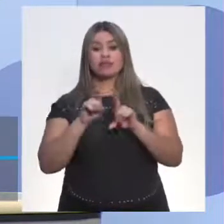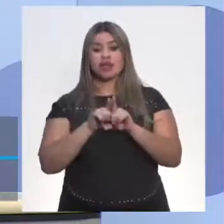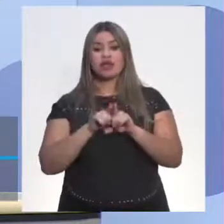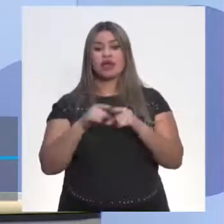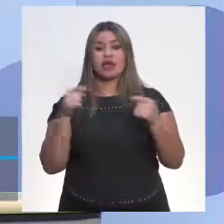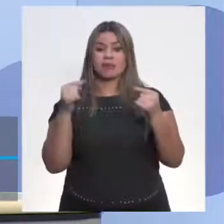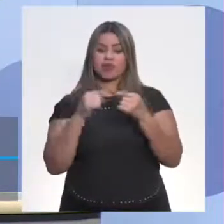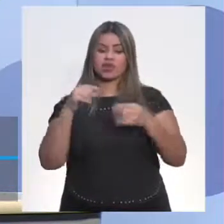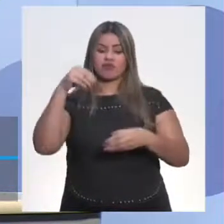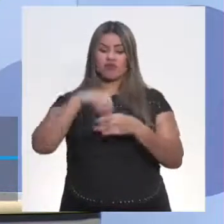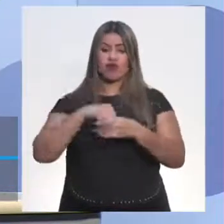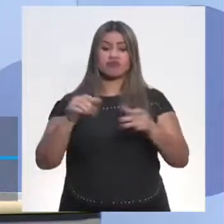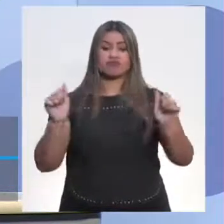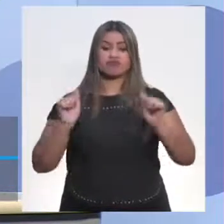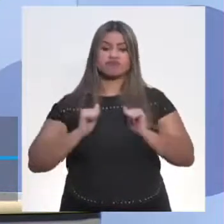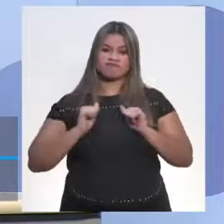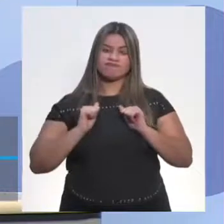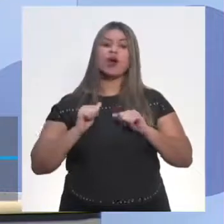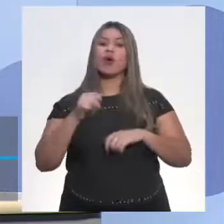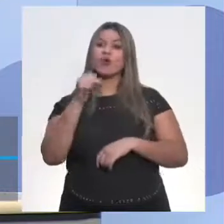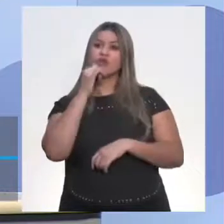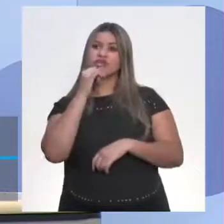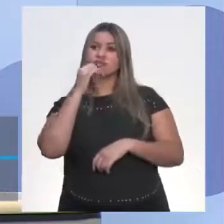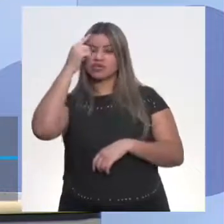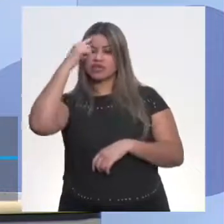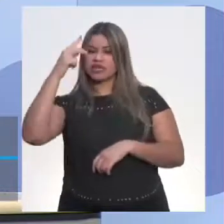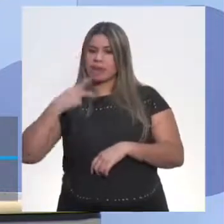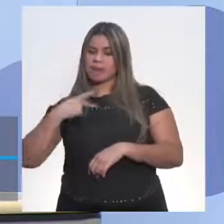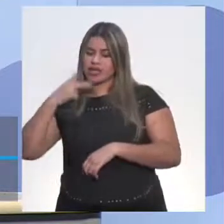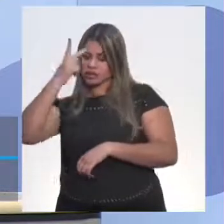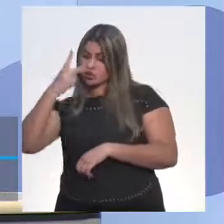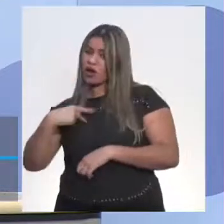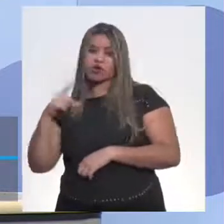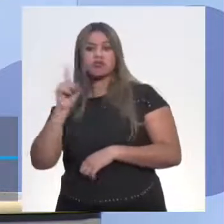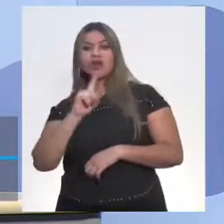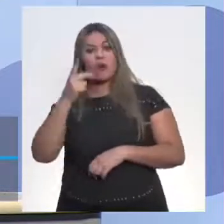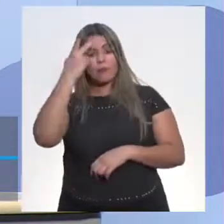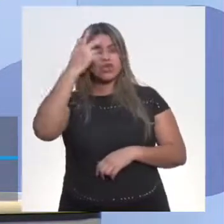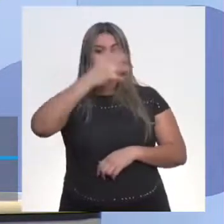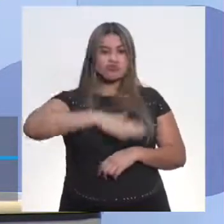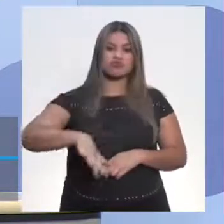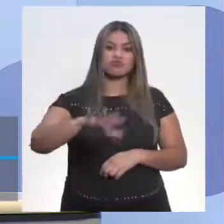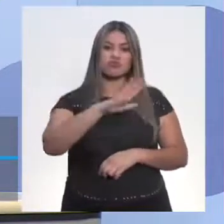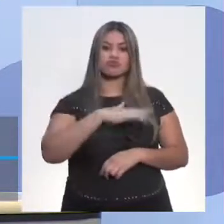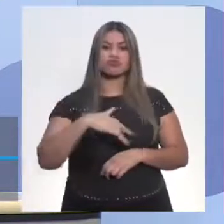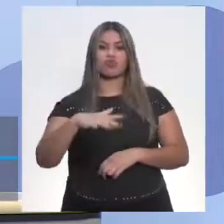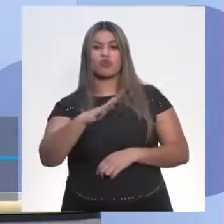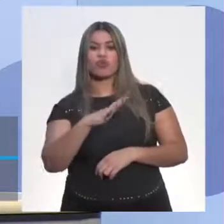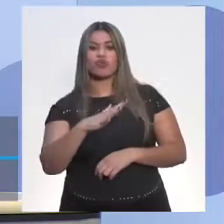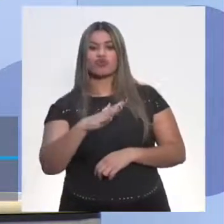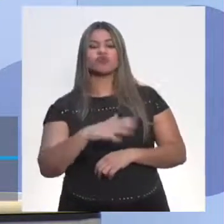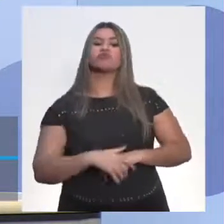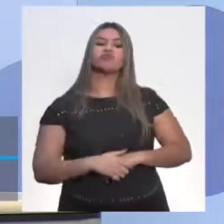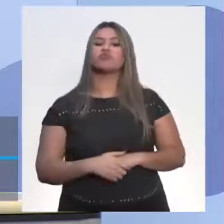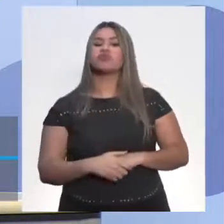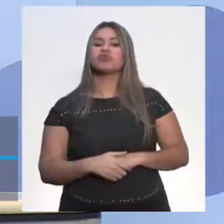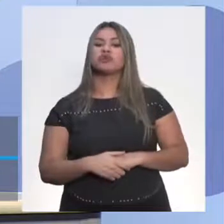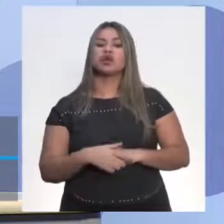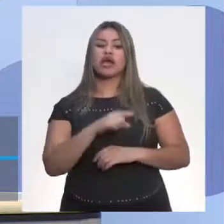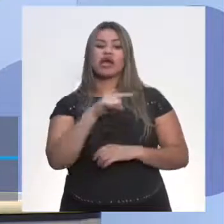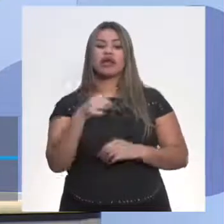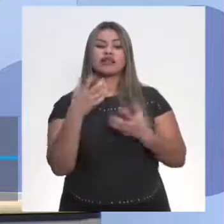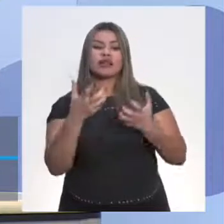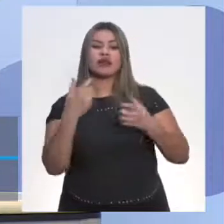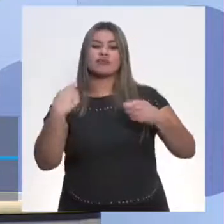desapegado entre aspas antes de pensarem vantagens pessoais o eleitor deve pensar na coletividade das pessoas que o rodeio o que